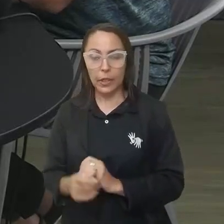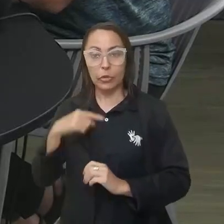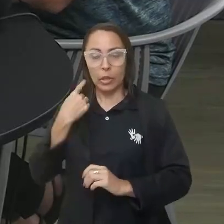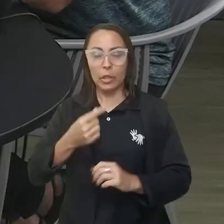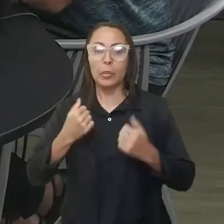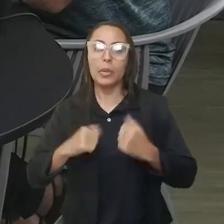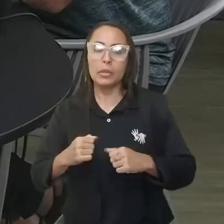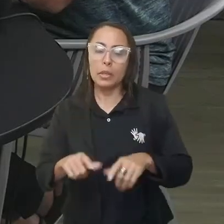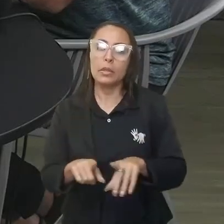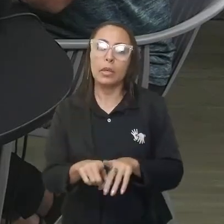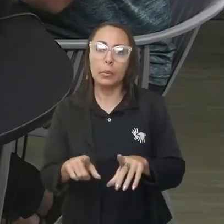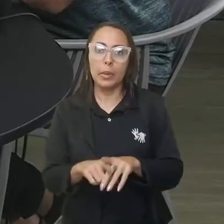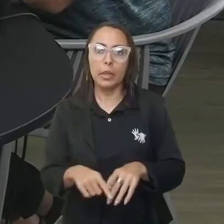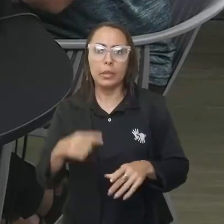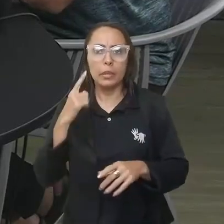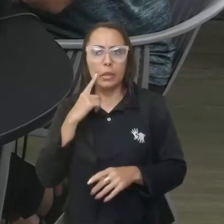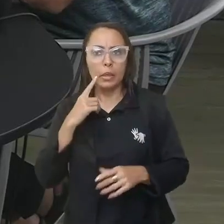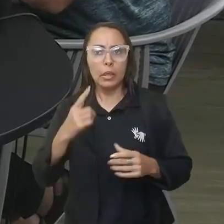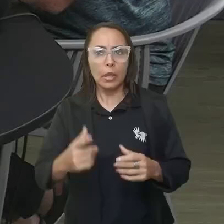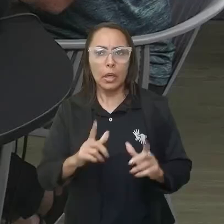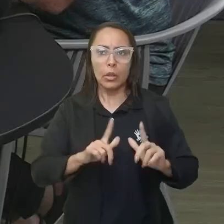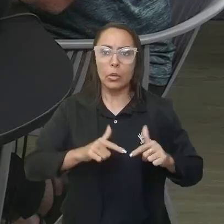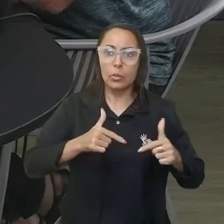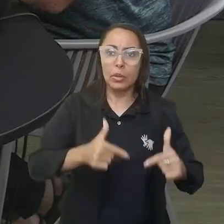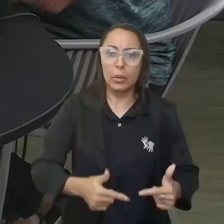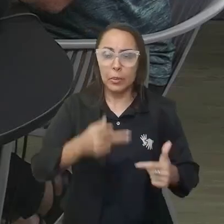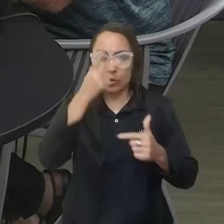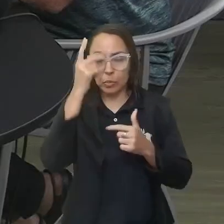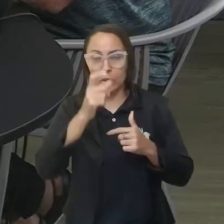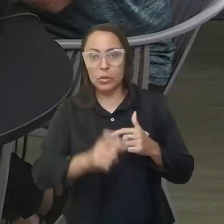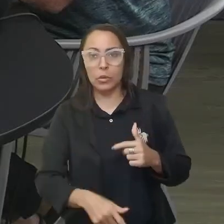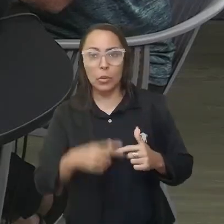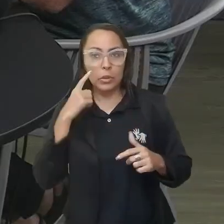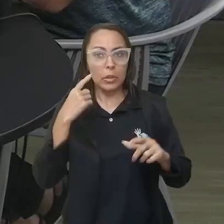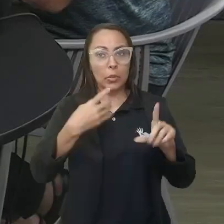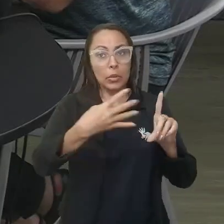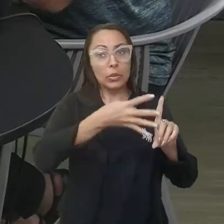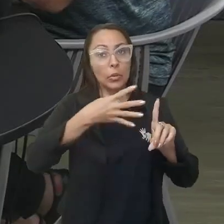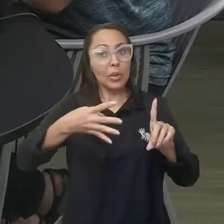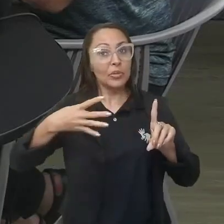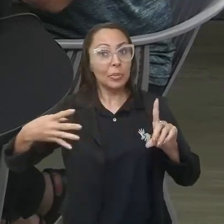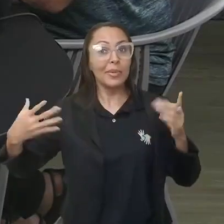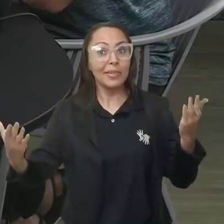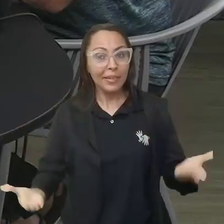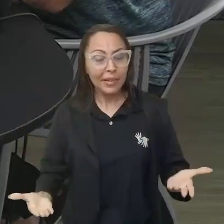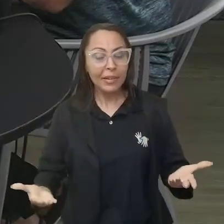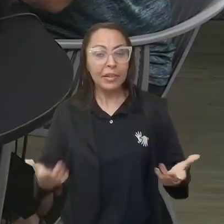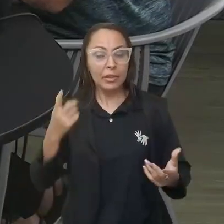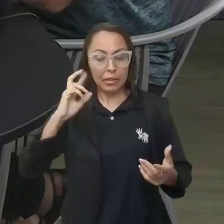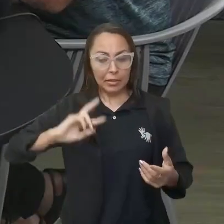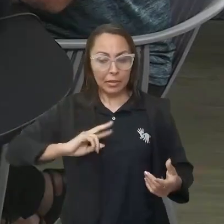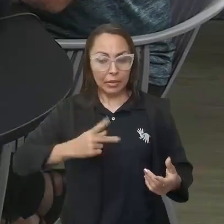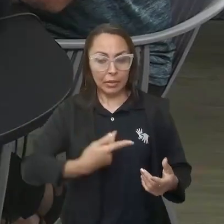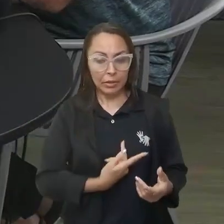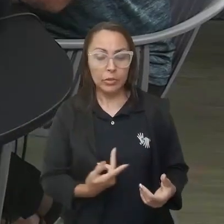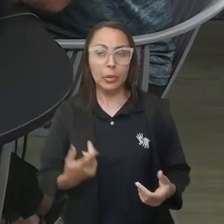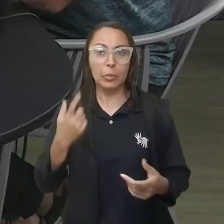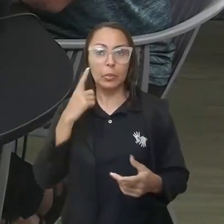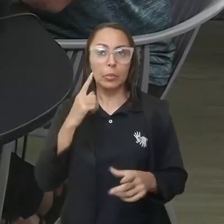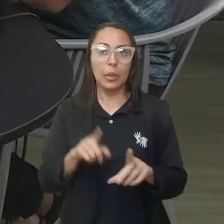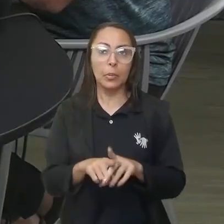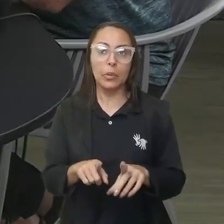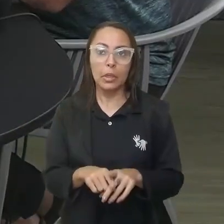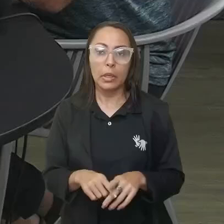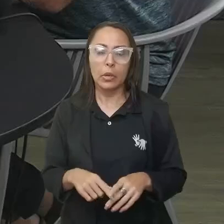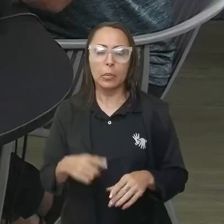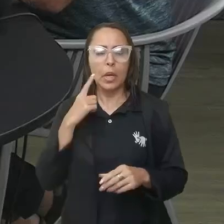precisa também ir atrás enquanto pessoas que não são LGBTs, enquanto pessoas que não são trans, para poder comprar